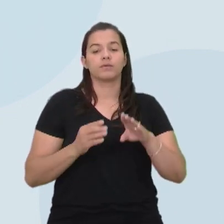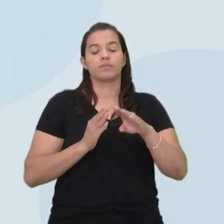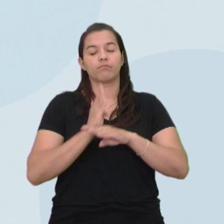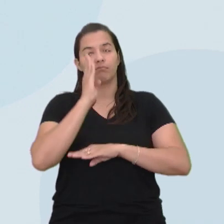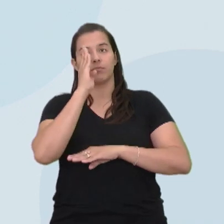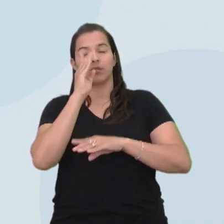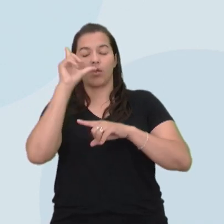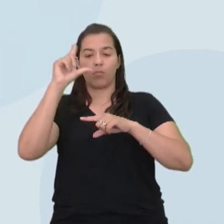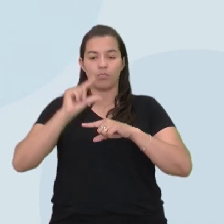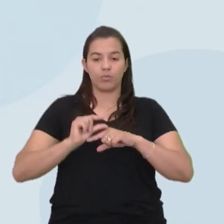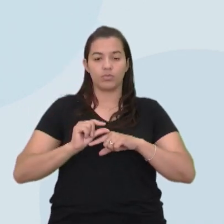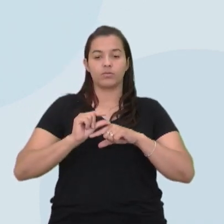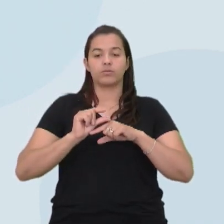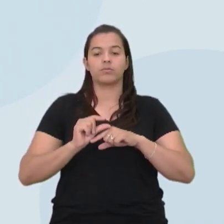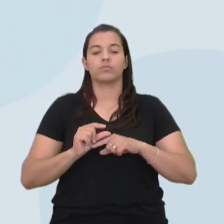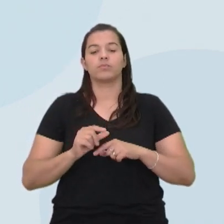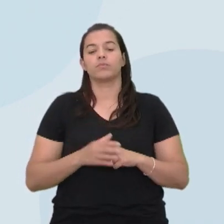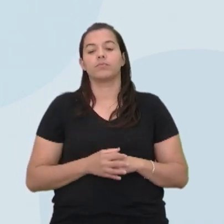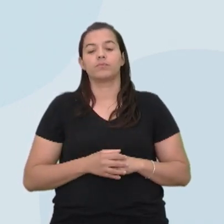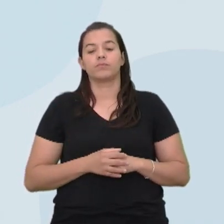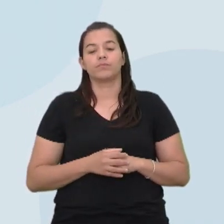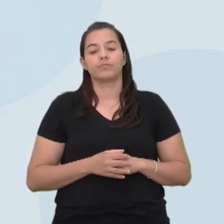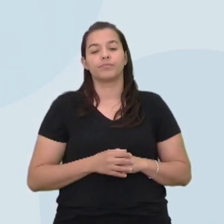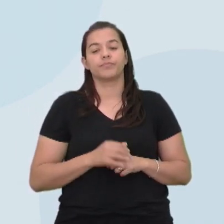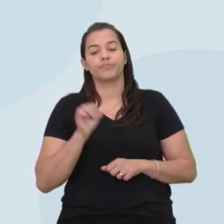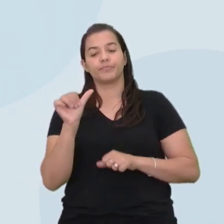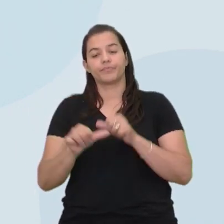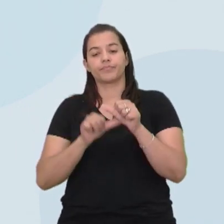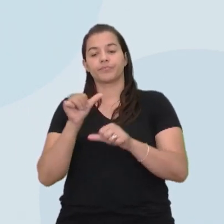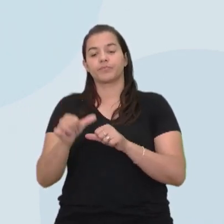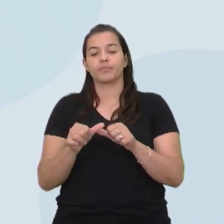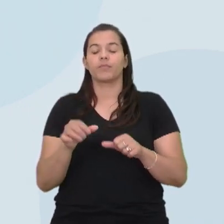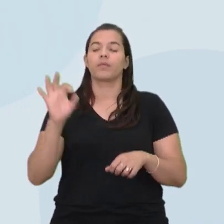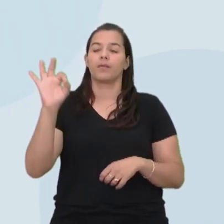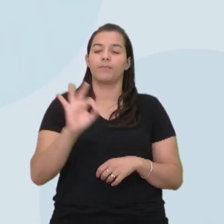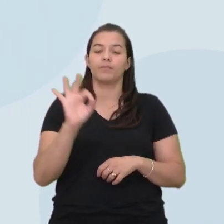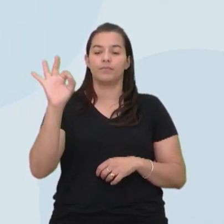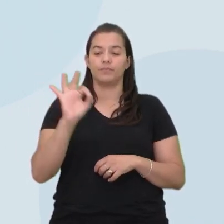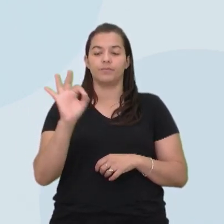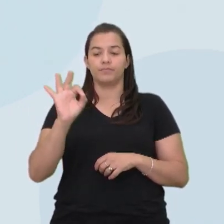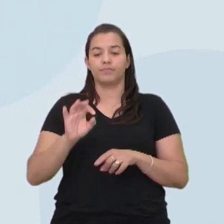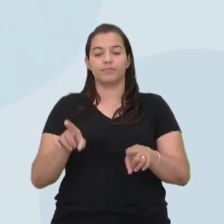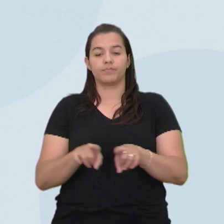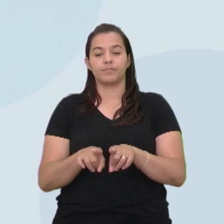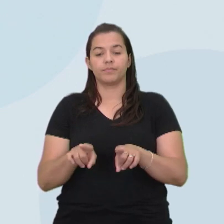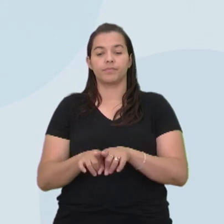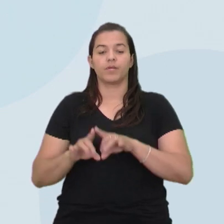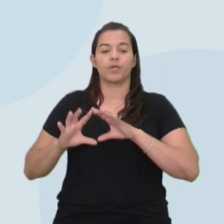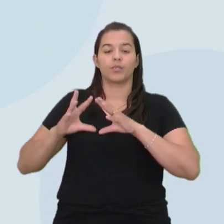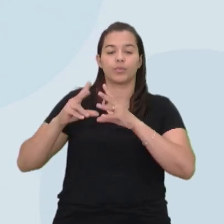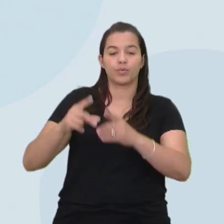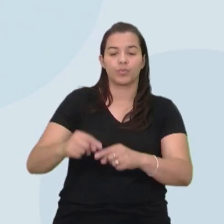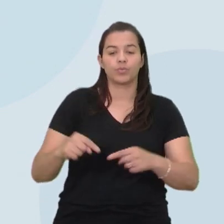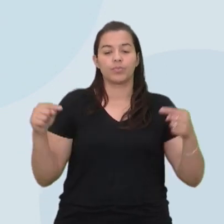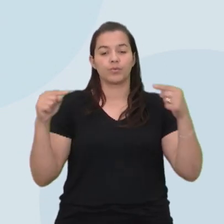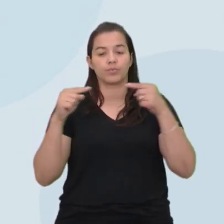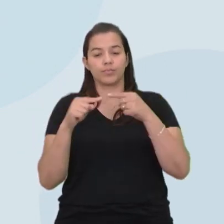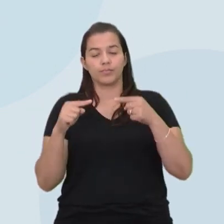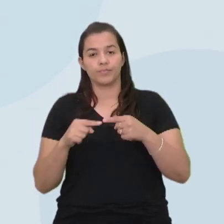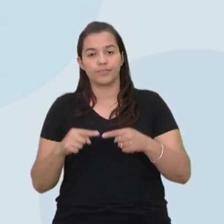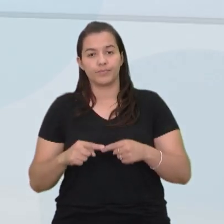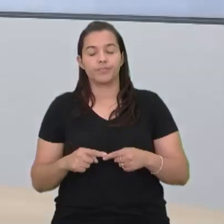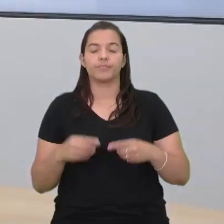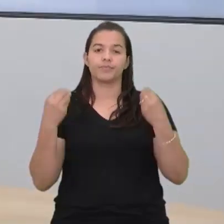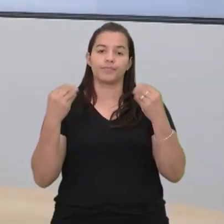está aumentando. Você pode aumentar e diminuir o som. E você pode também mudar em porcentagem, tá bom? E aqui todos os ícones que tem a ver com volume, quando você quiser